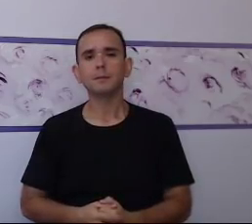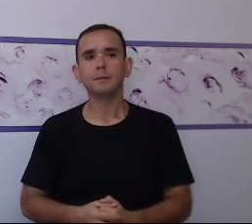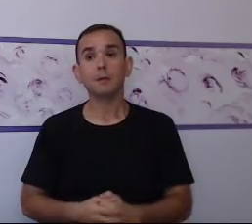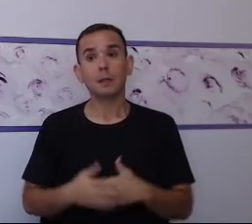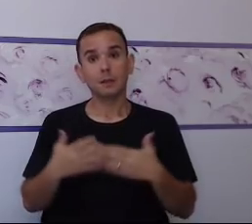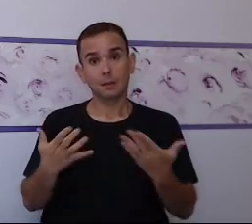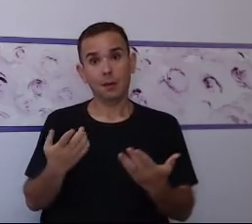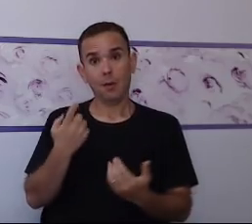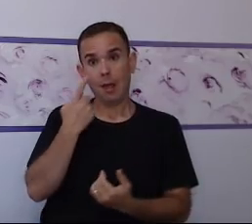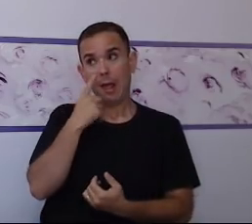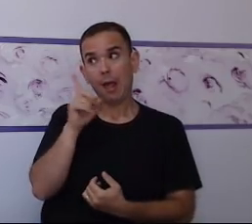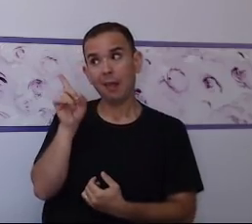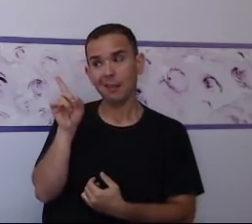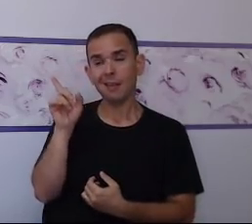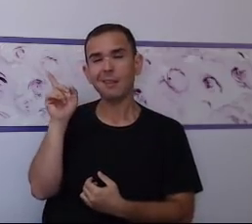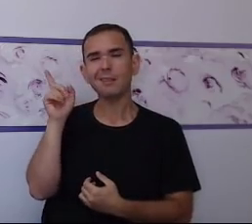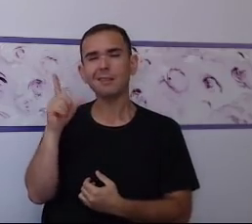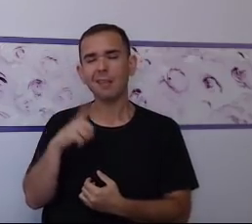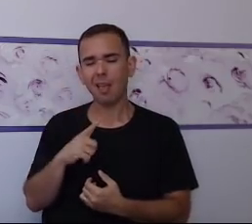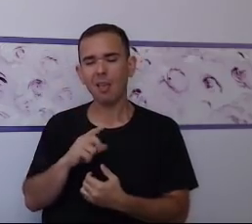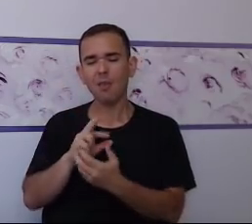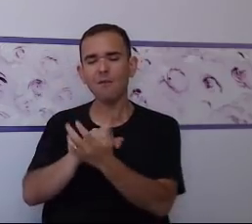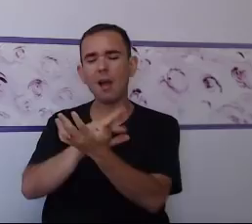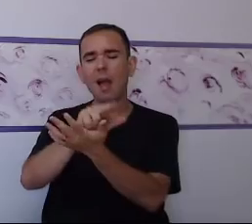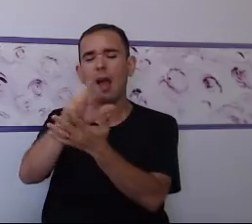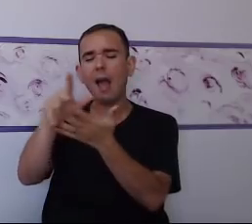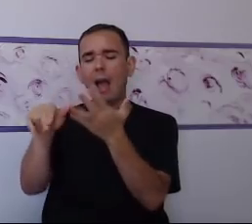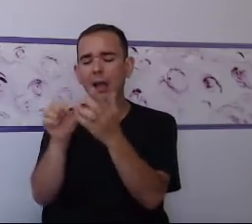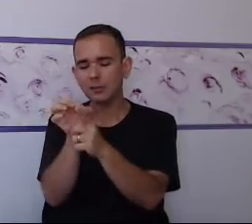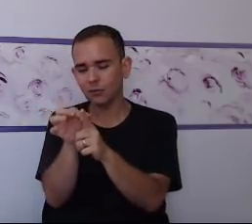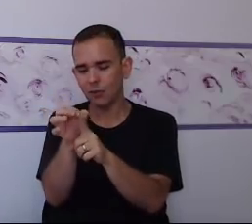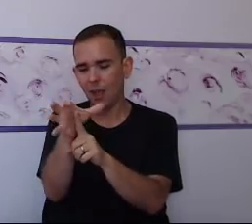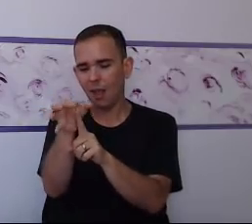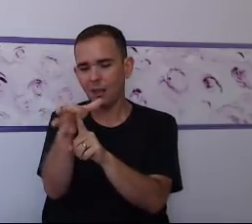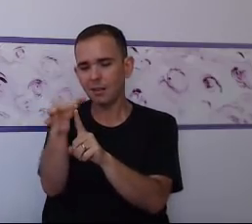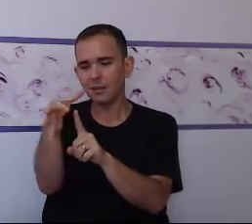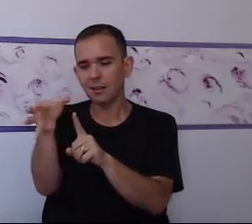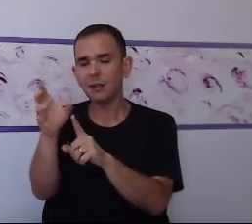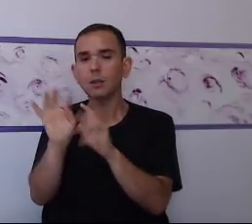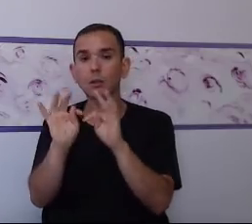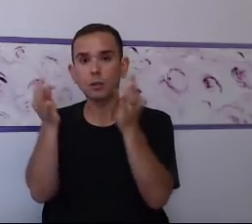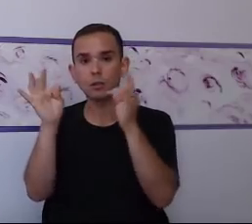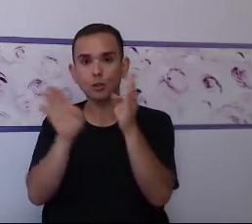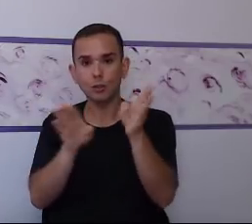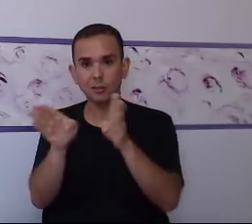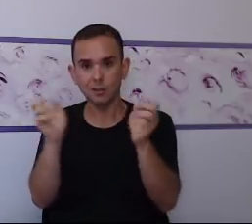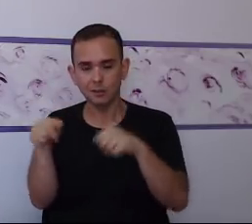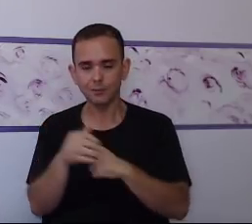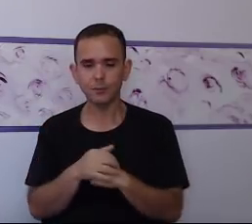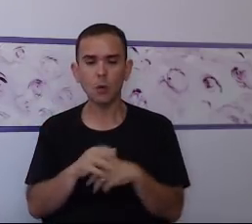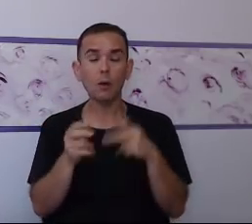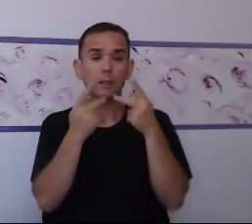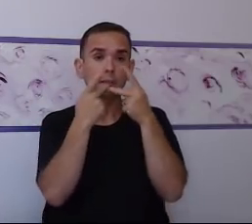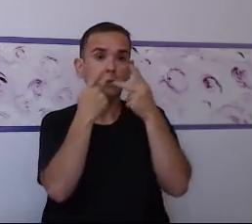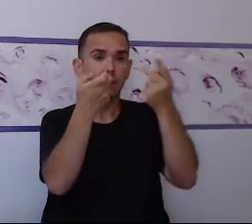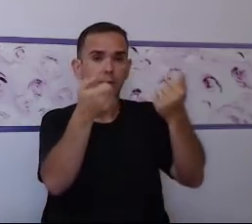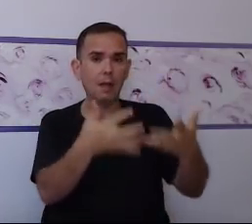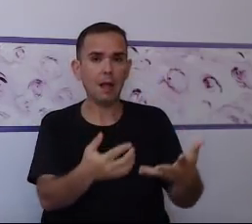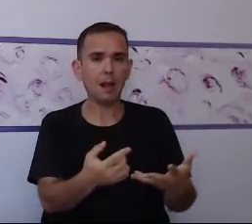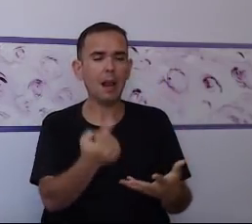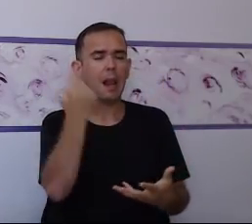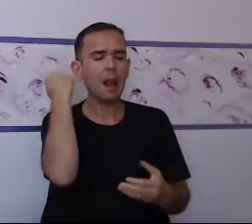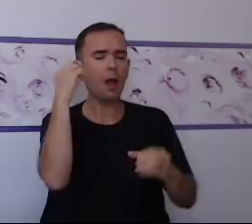Olha aí a gente tem vários tipos de engrossadores e materiais da tecnologia assistiva. Quando a gente estava falando lá